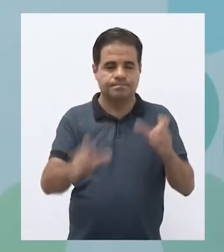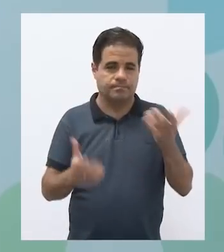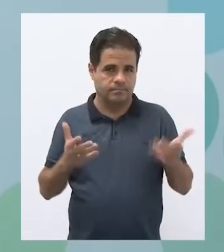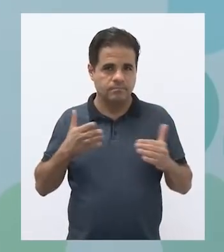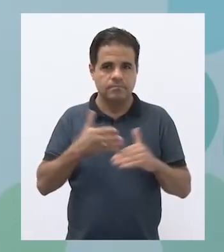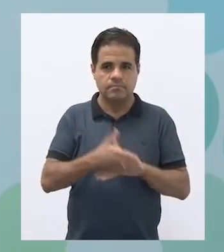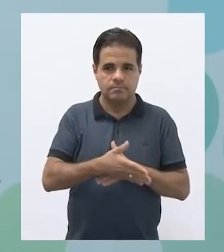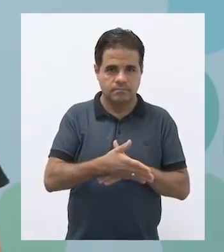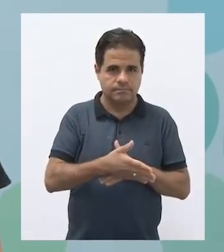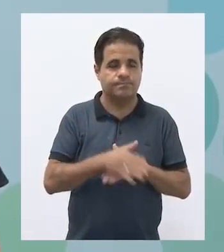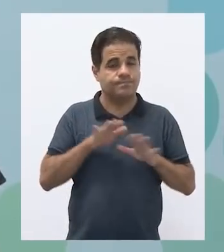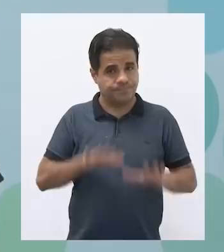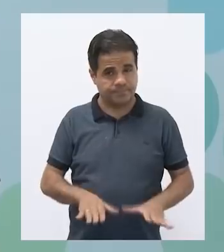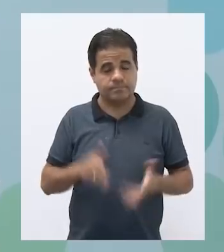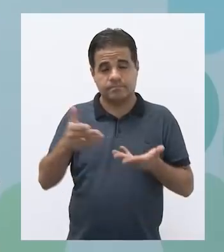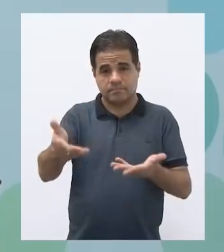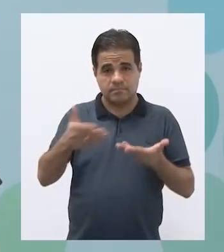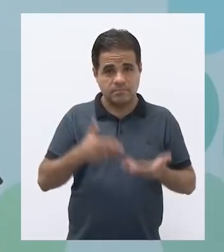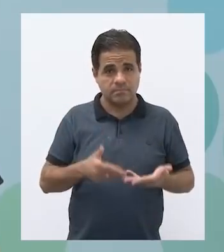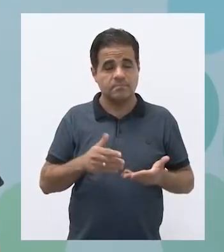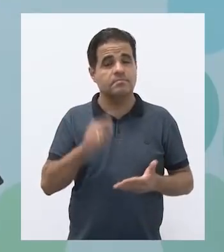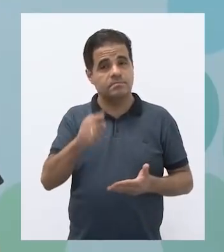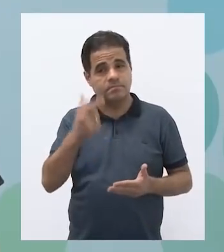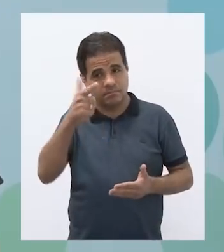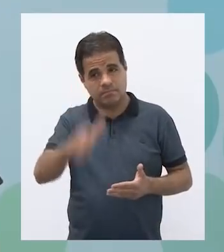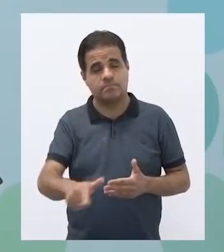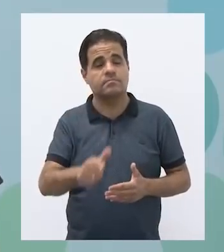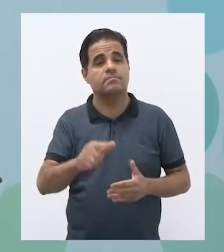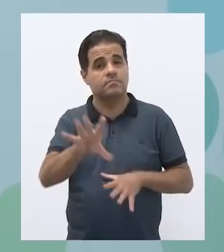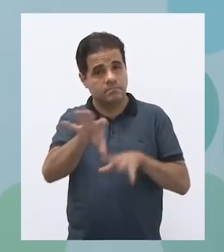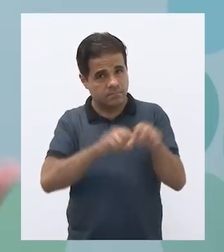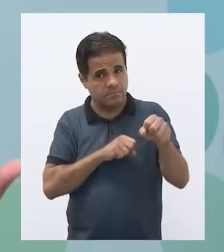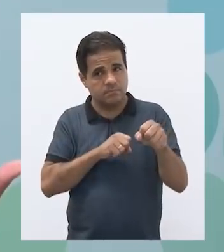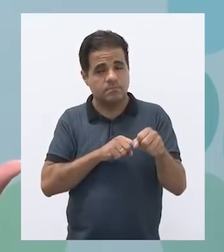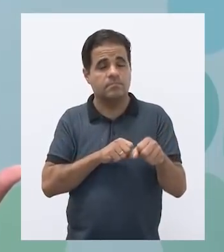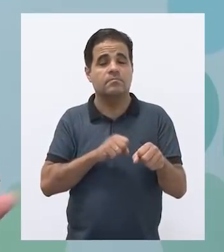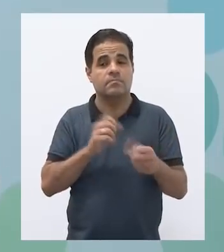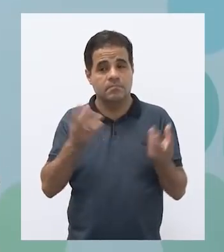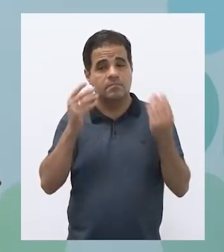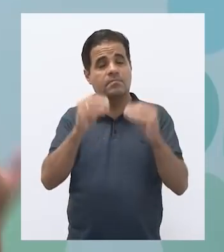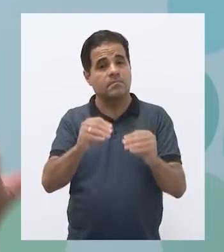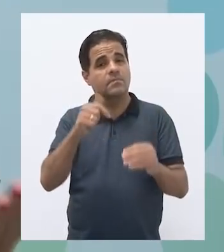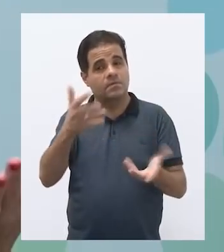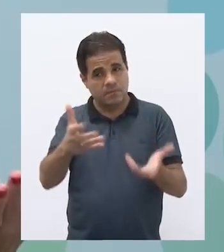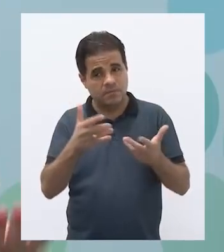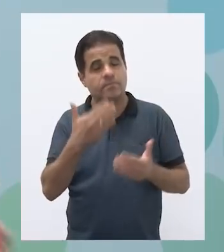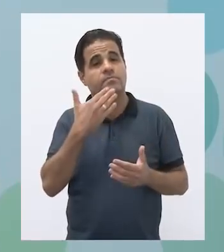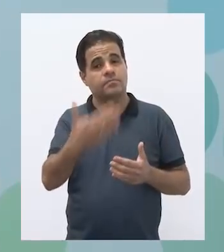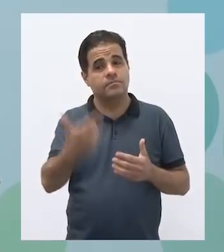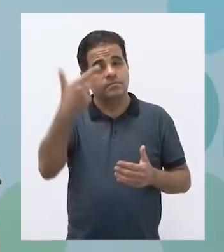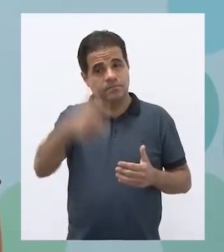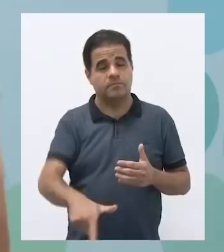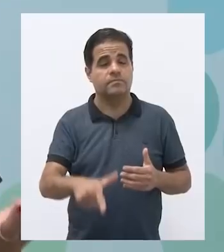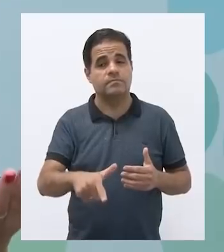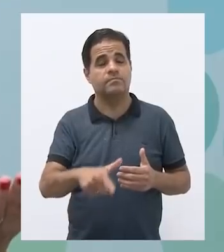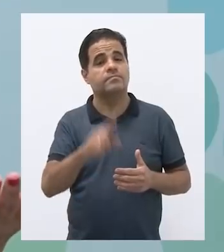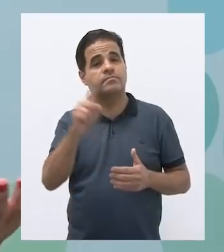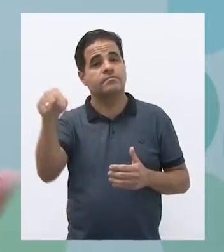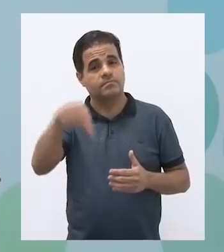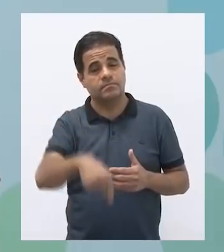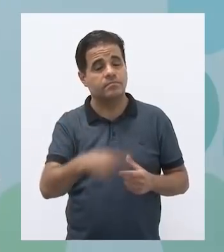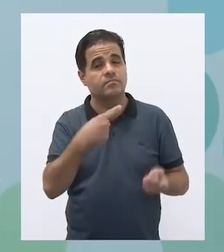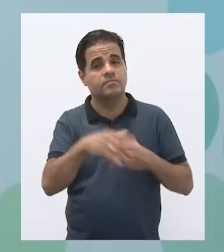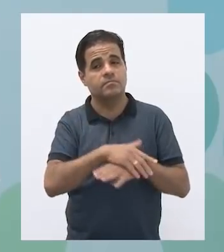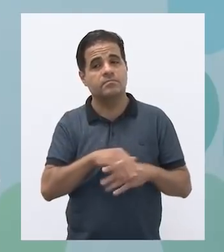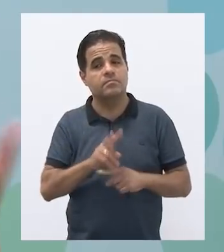acessar. E já fica aqui o convite, Carlos, para a nossa próxima formação, que eu já estou colocando aqui, que eu vou pedir de novo, para a gente falar